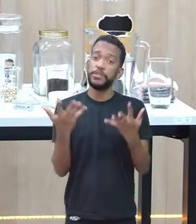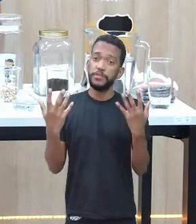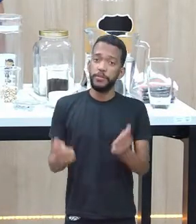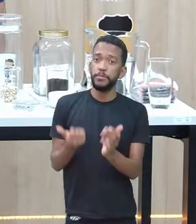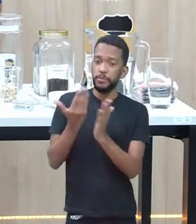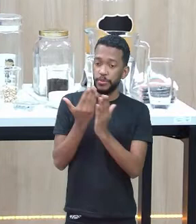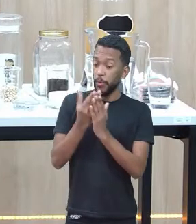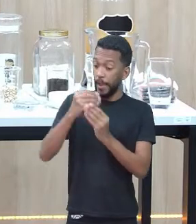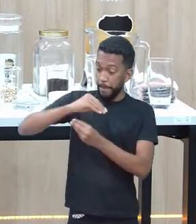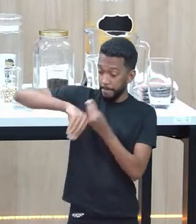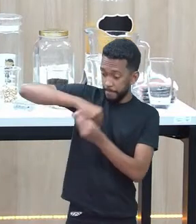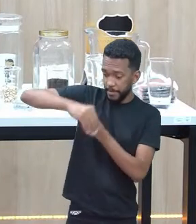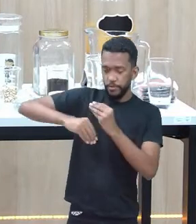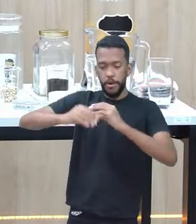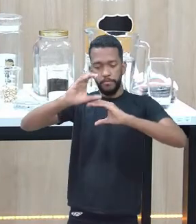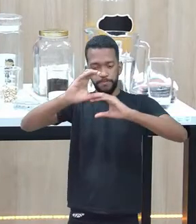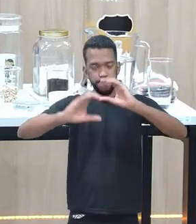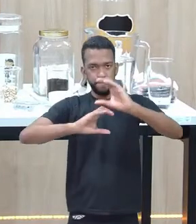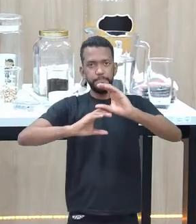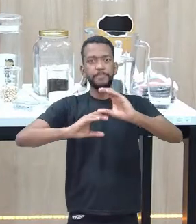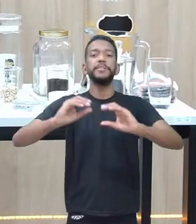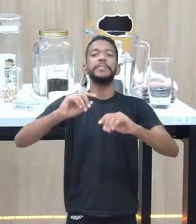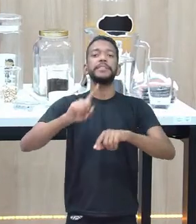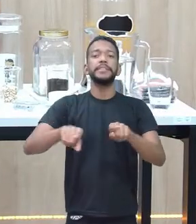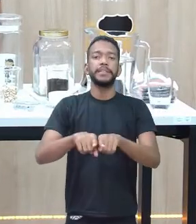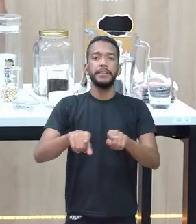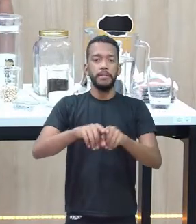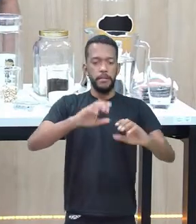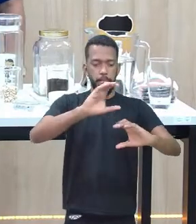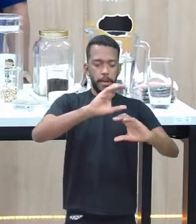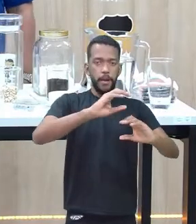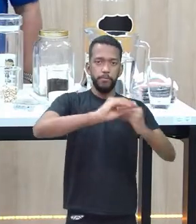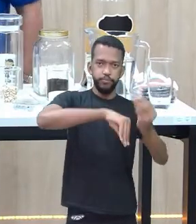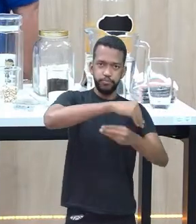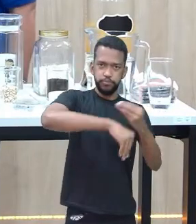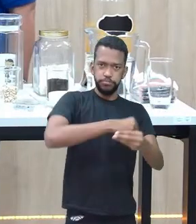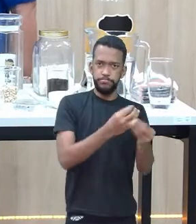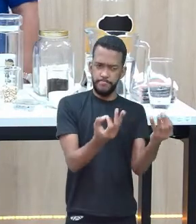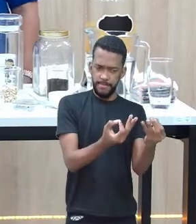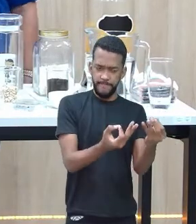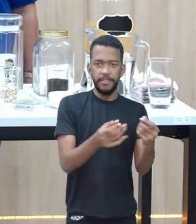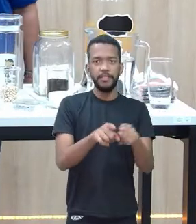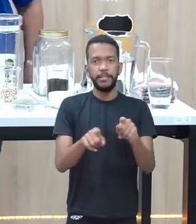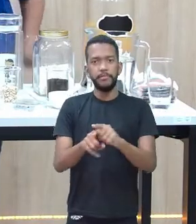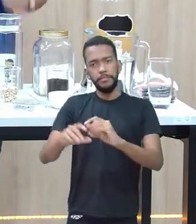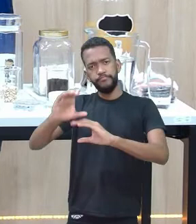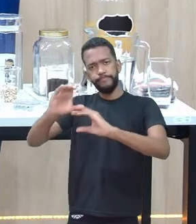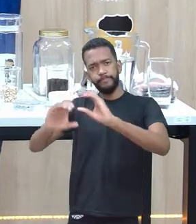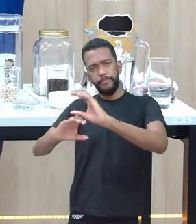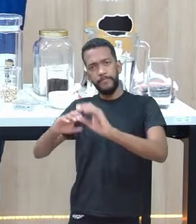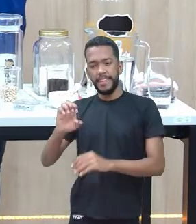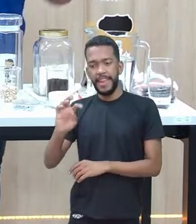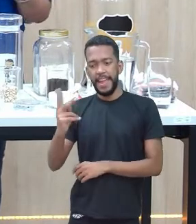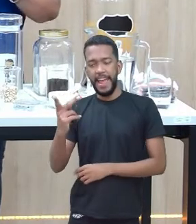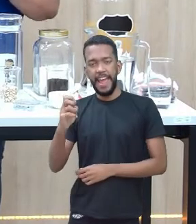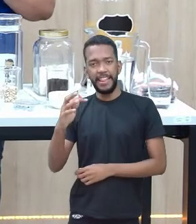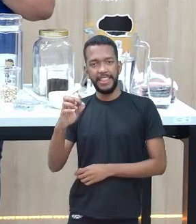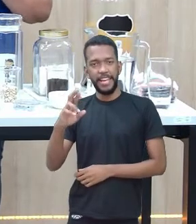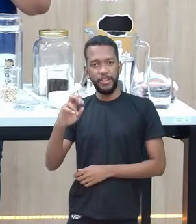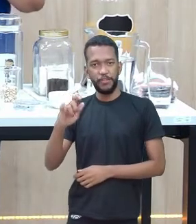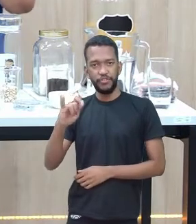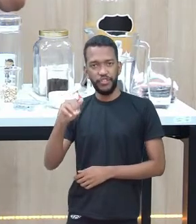misturas. A mistura homogênea e a mistura heterogênea. Vamos entender o que esses nomes representam aqui na